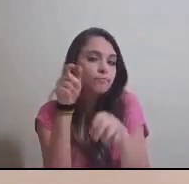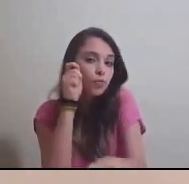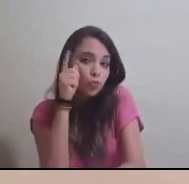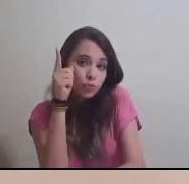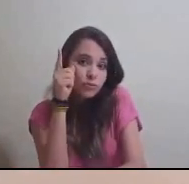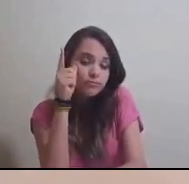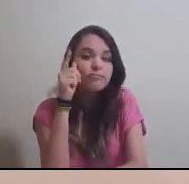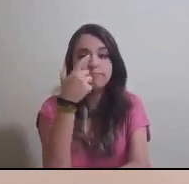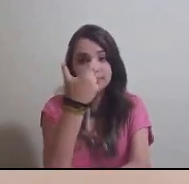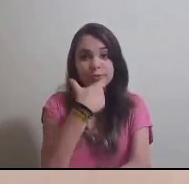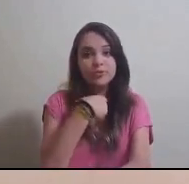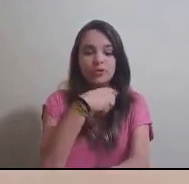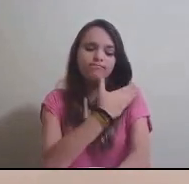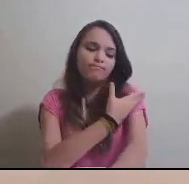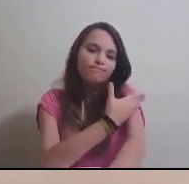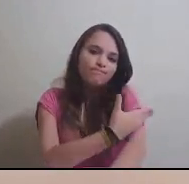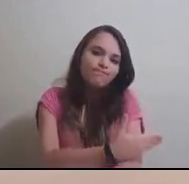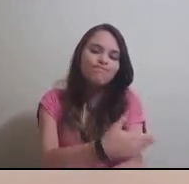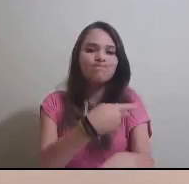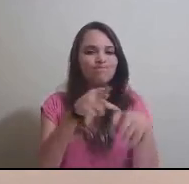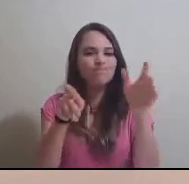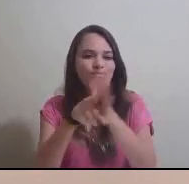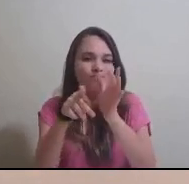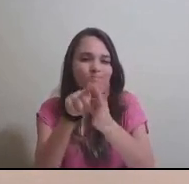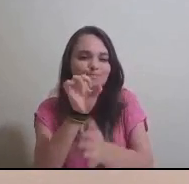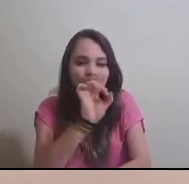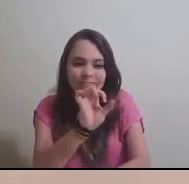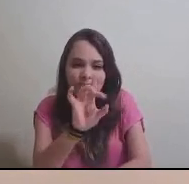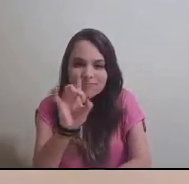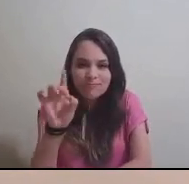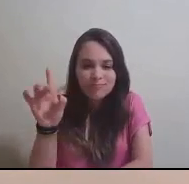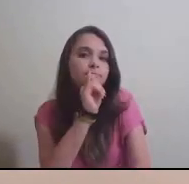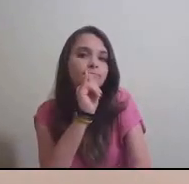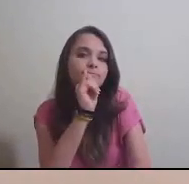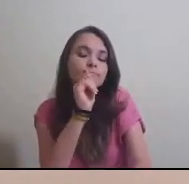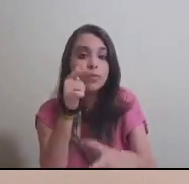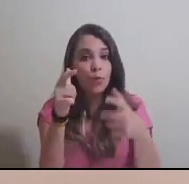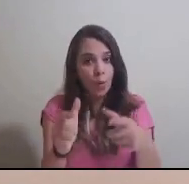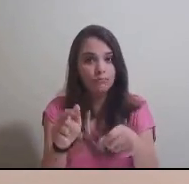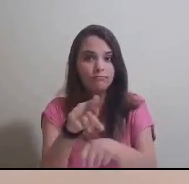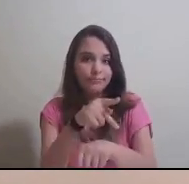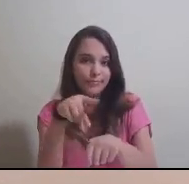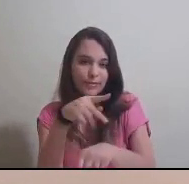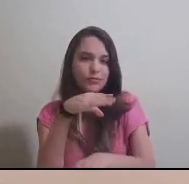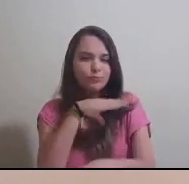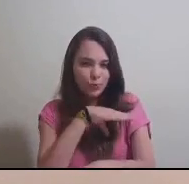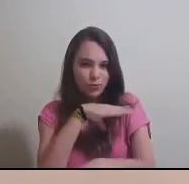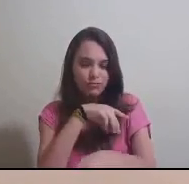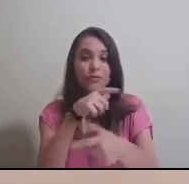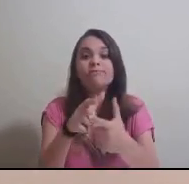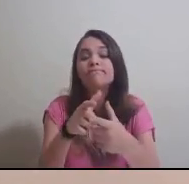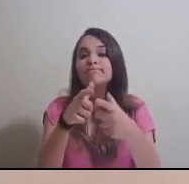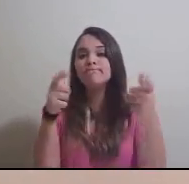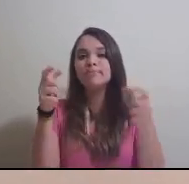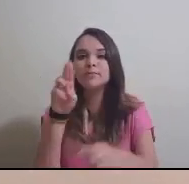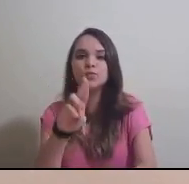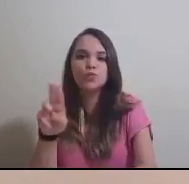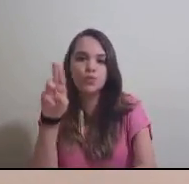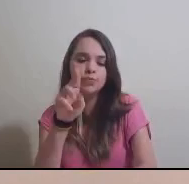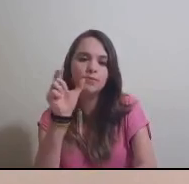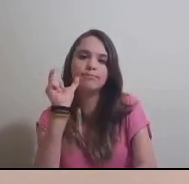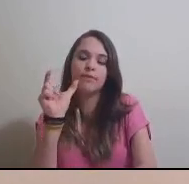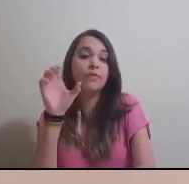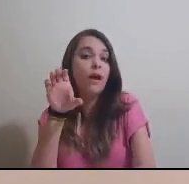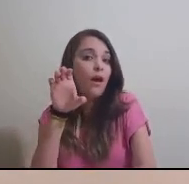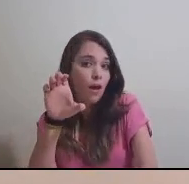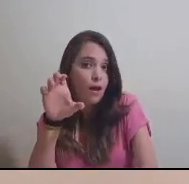por questões culturais, por questões dos usos e costumes do falante. Então, por exemplo, em Portugal é mais comum a forma enfarte, começando